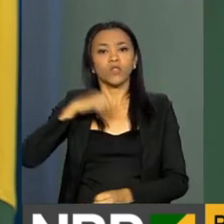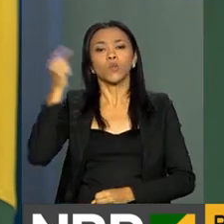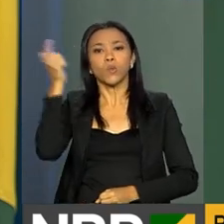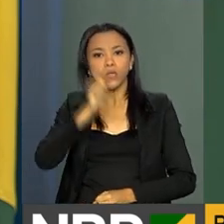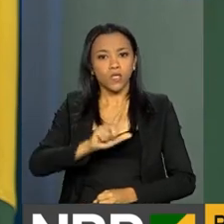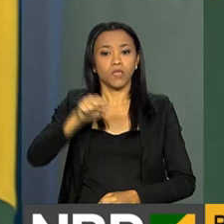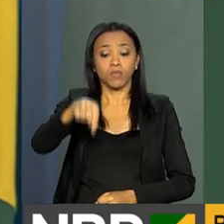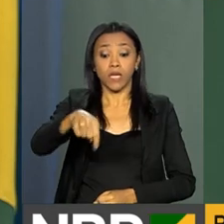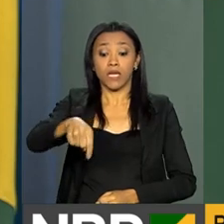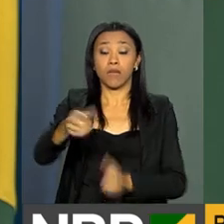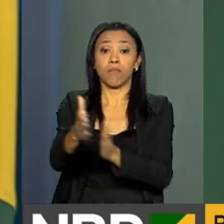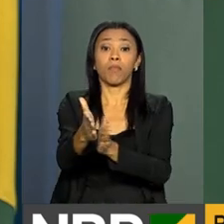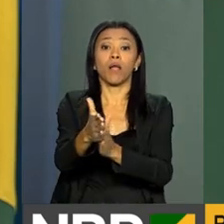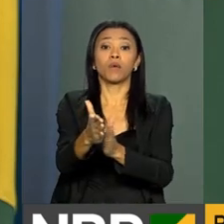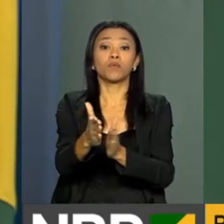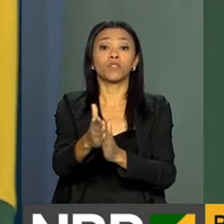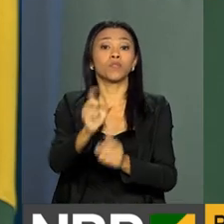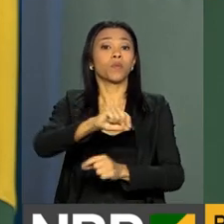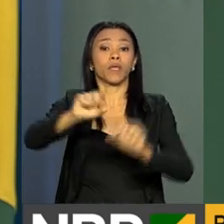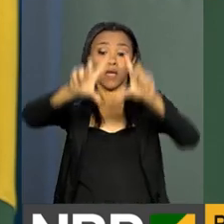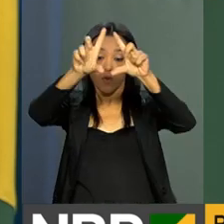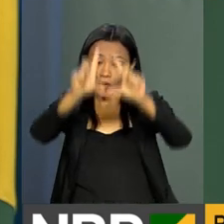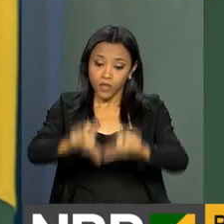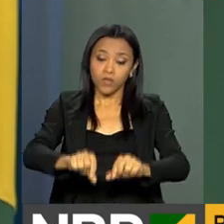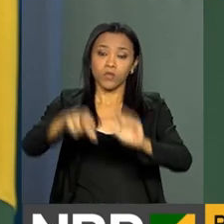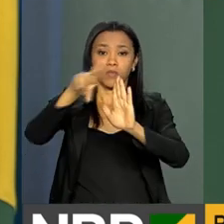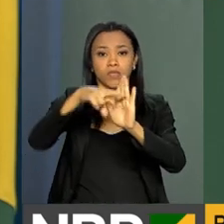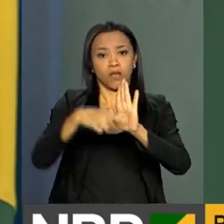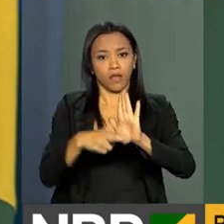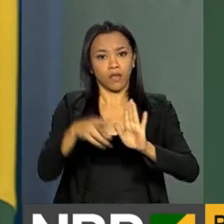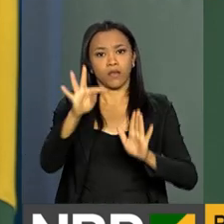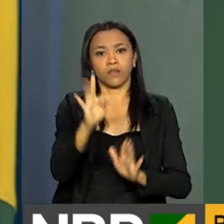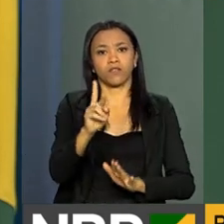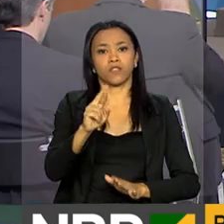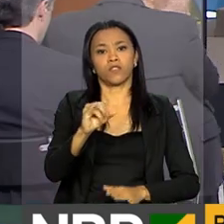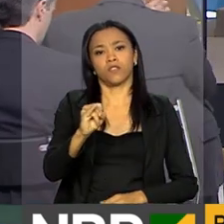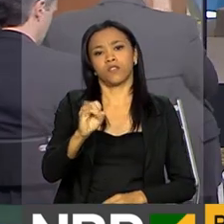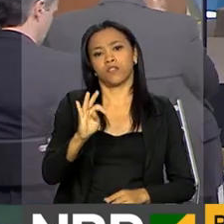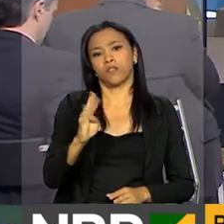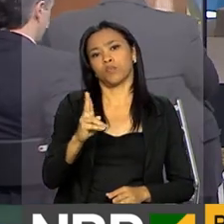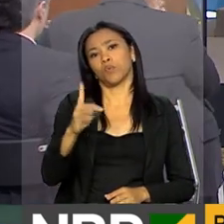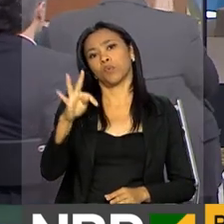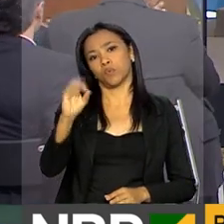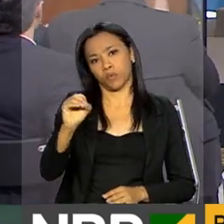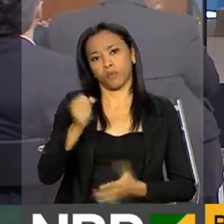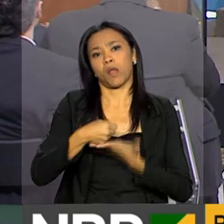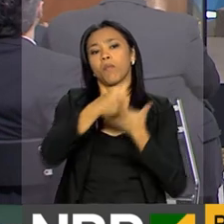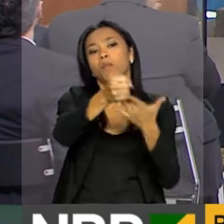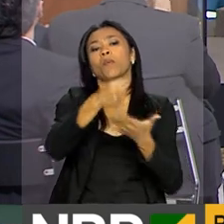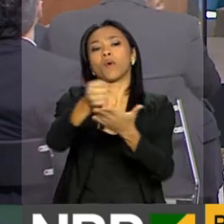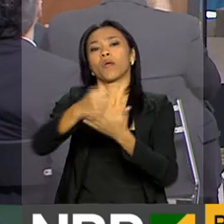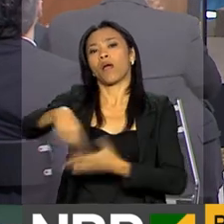aqui dentro, neste auditório, uma simplificação do sistema tributário em benefício do empresariado brasileiro.